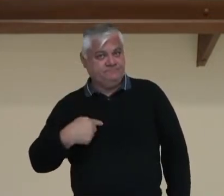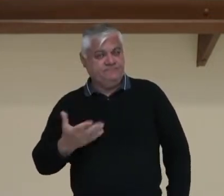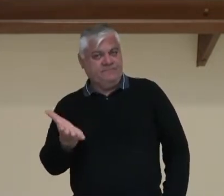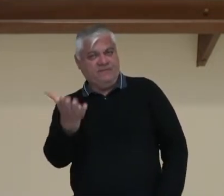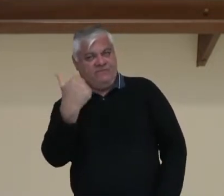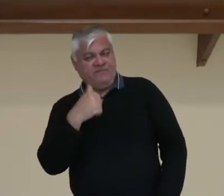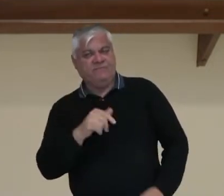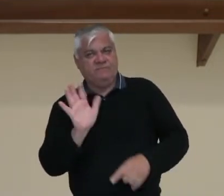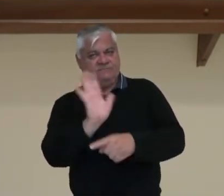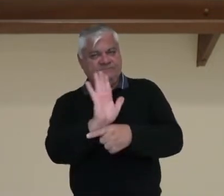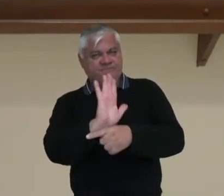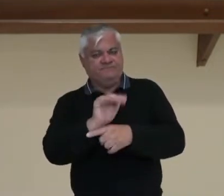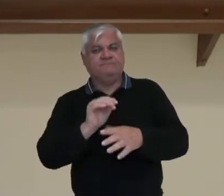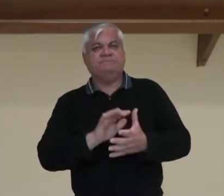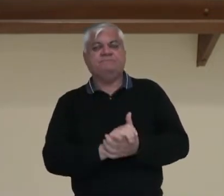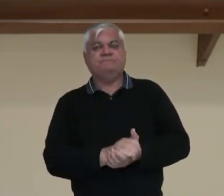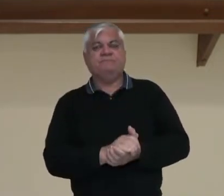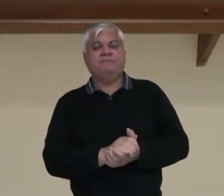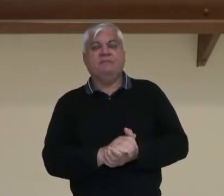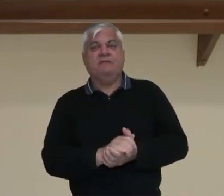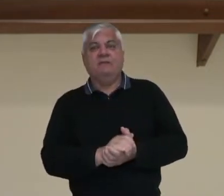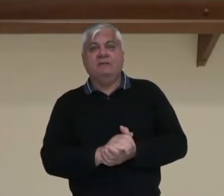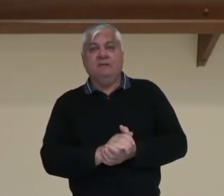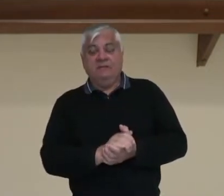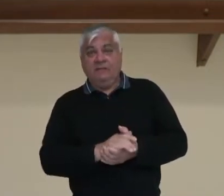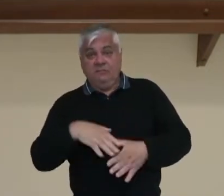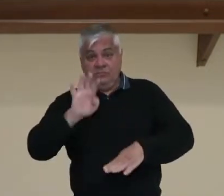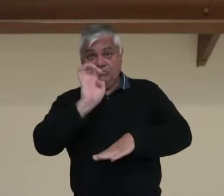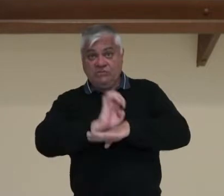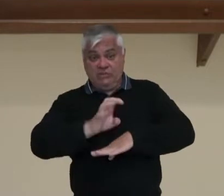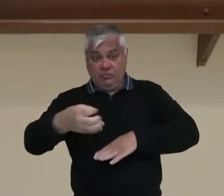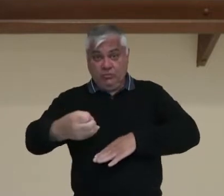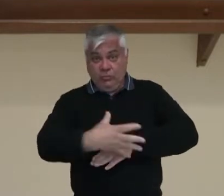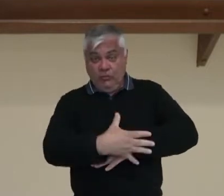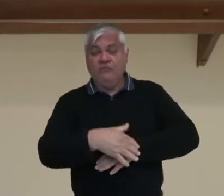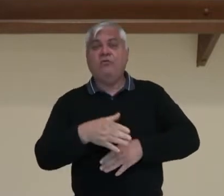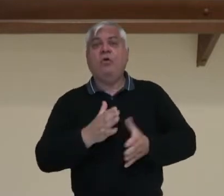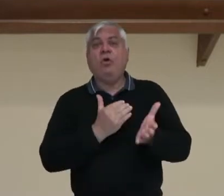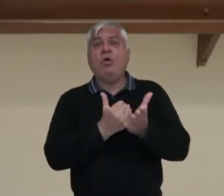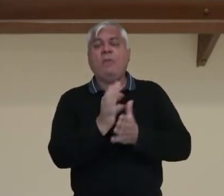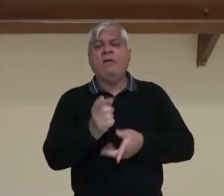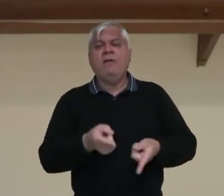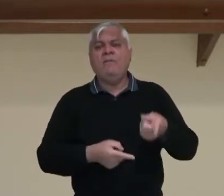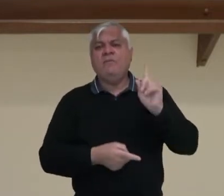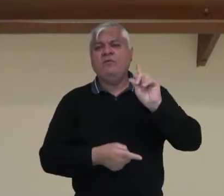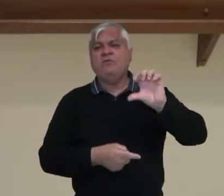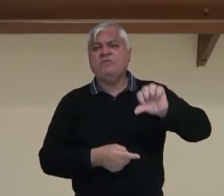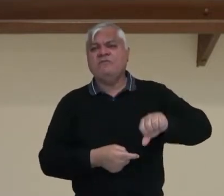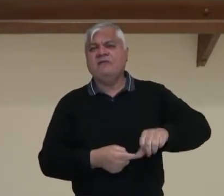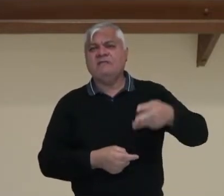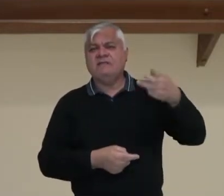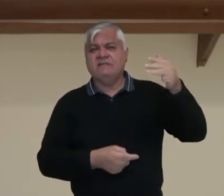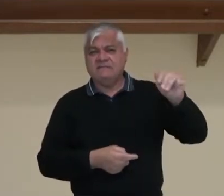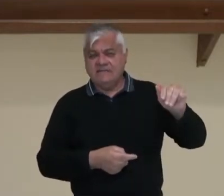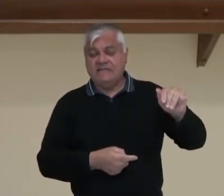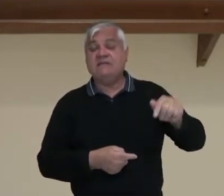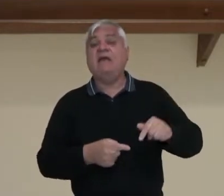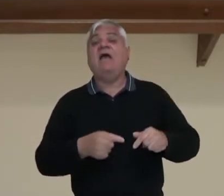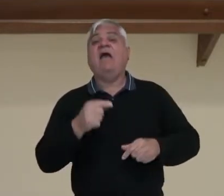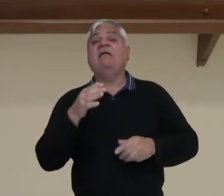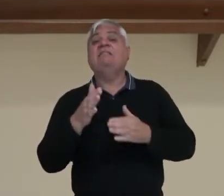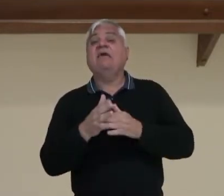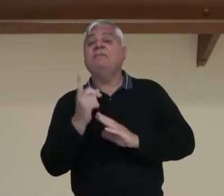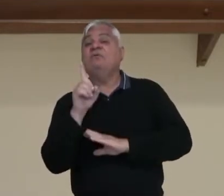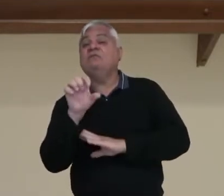vocês nesse vídeo. Bom, o Estado Novo ele vai de 1937 até o ano de